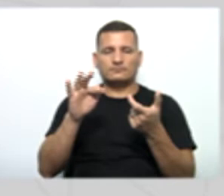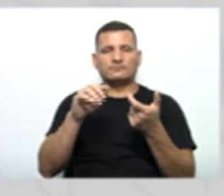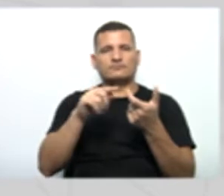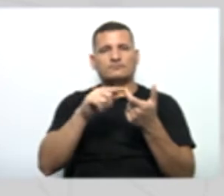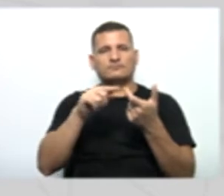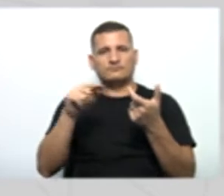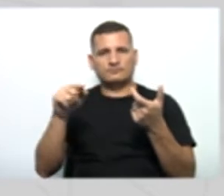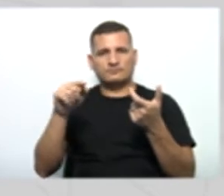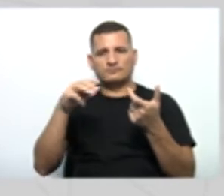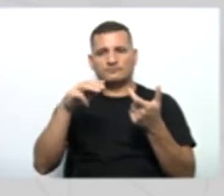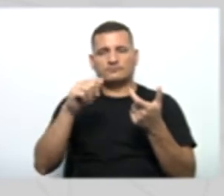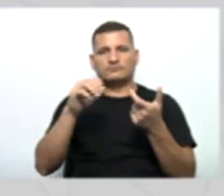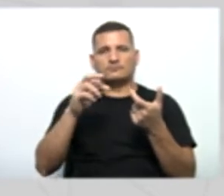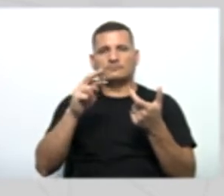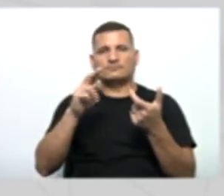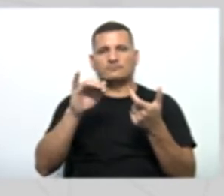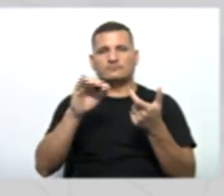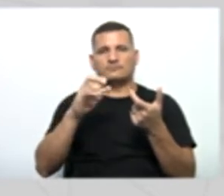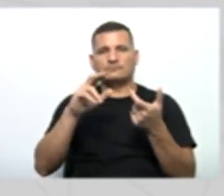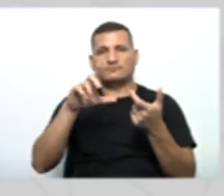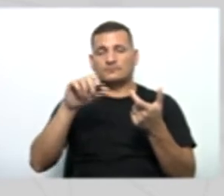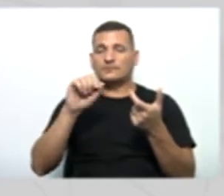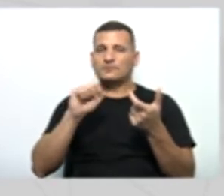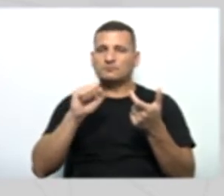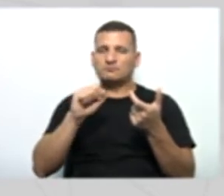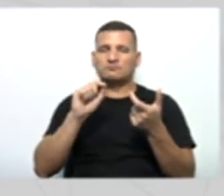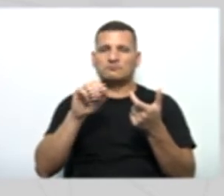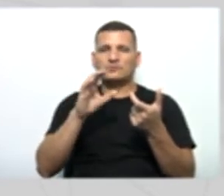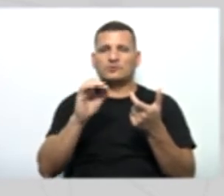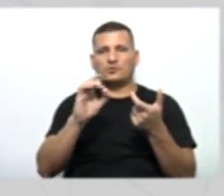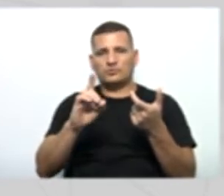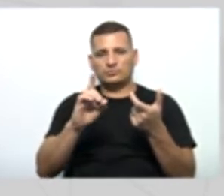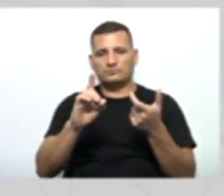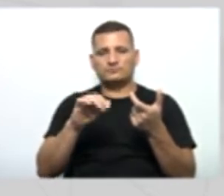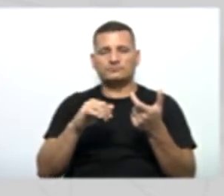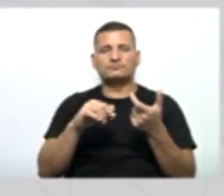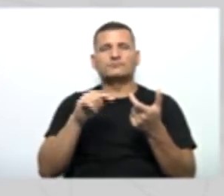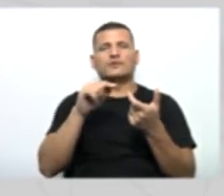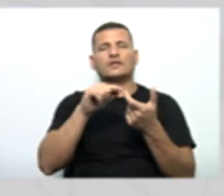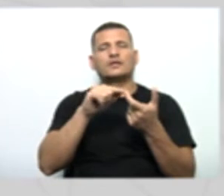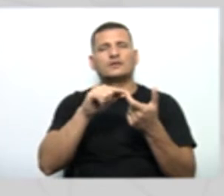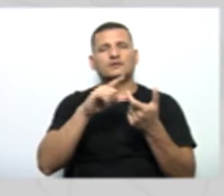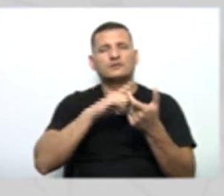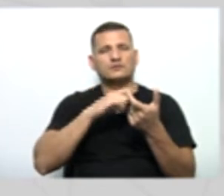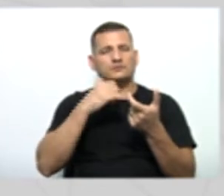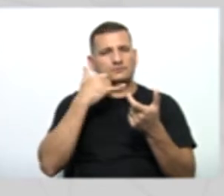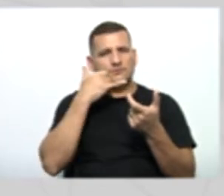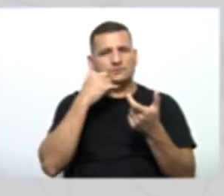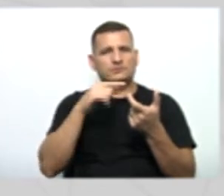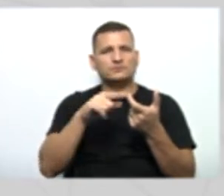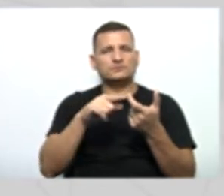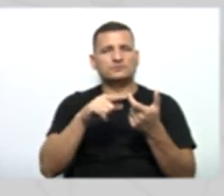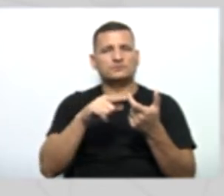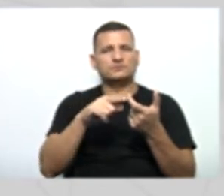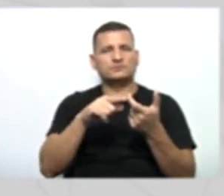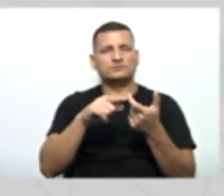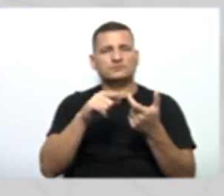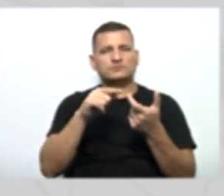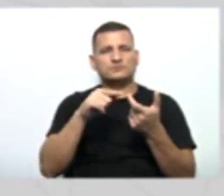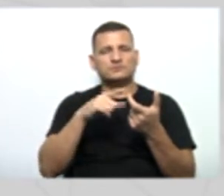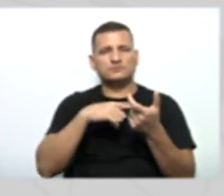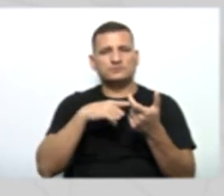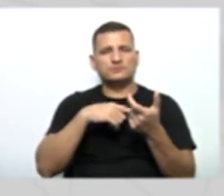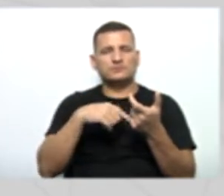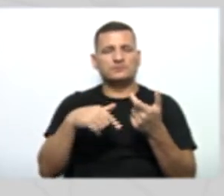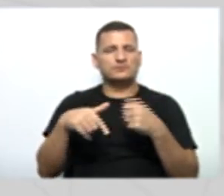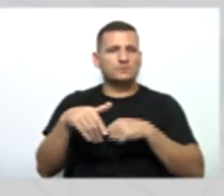código. Esse empregado tem endereço. Esse empregado tem telefone. Enfim, tudo isso daí